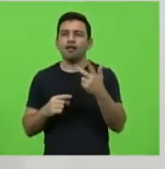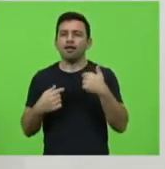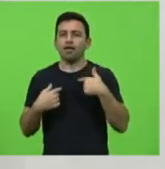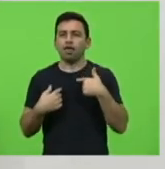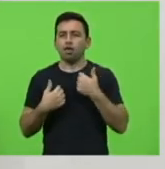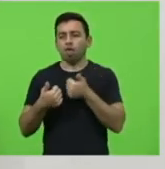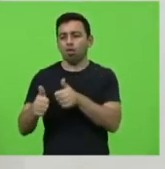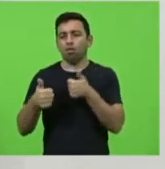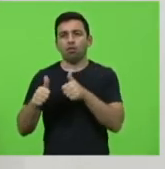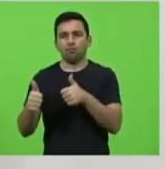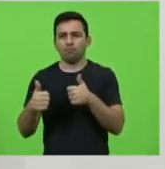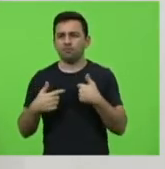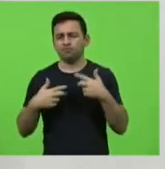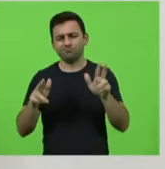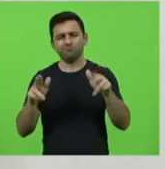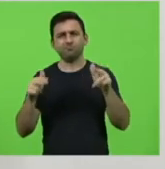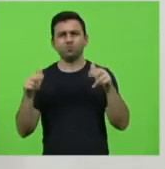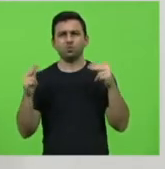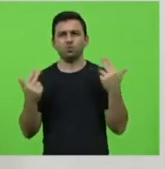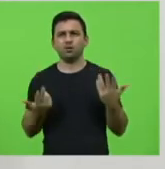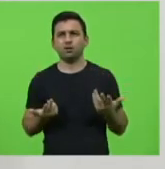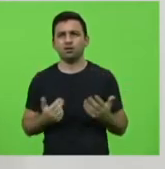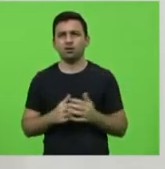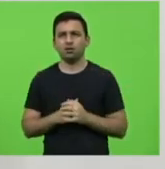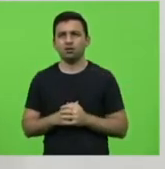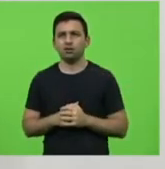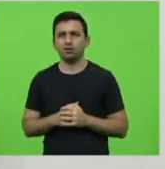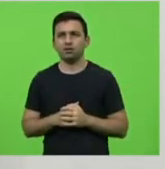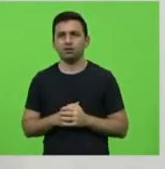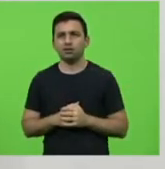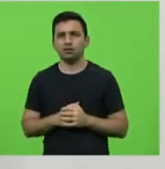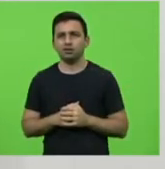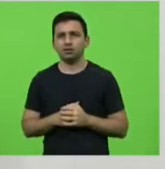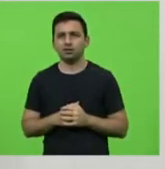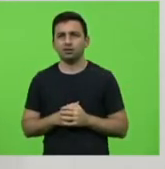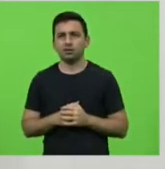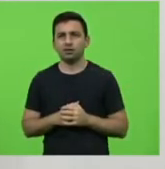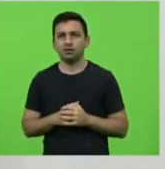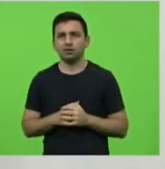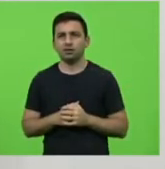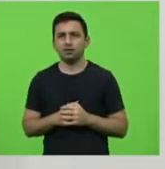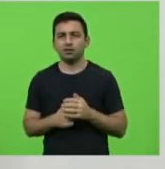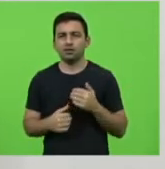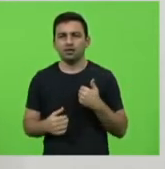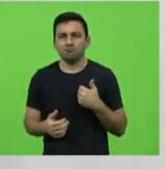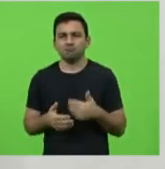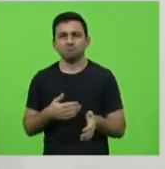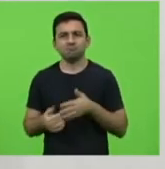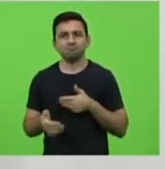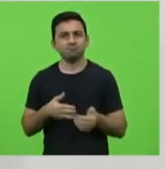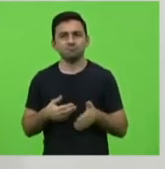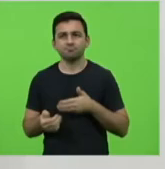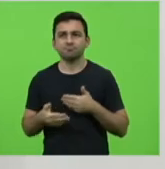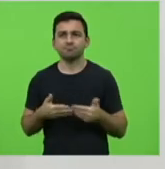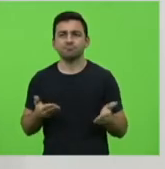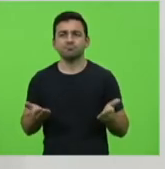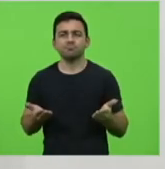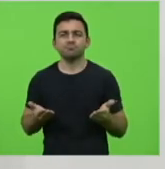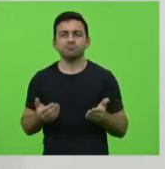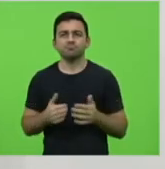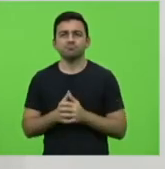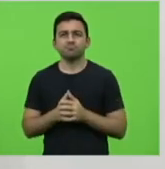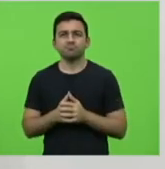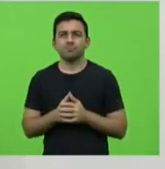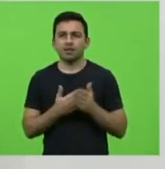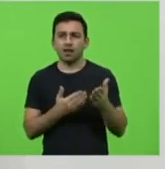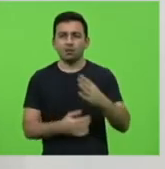perseguidor? Eu não sou perseguidor do comando, imagina eu. O comando nem está aí para mim, né? O comando da